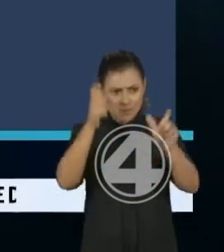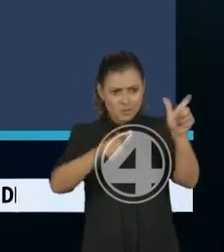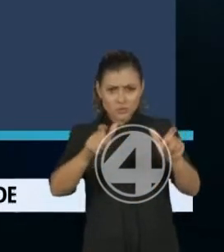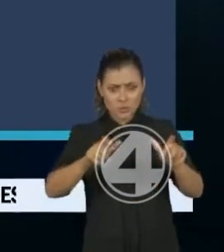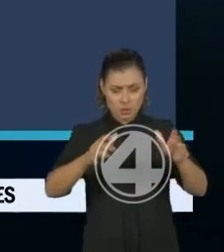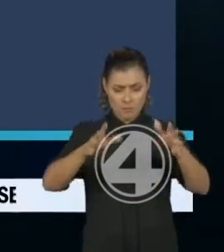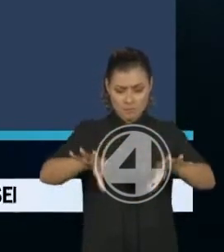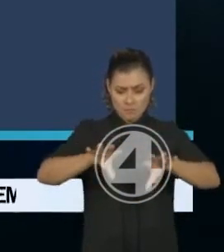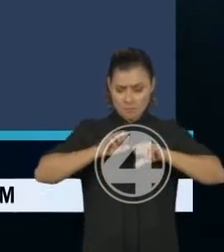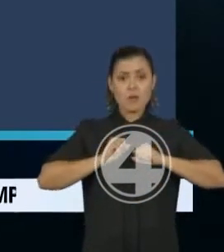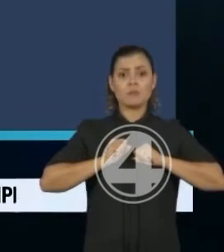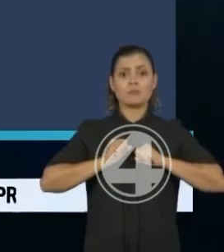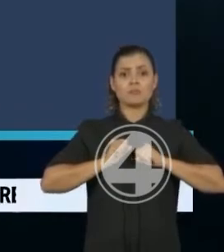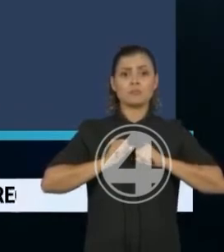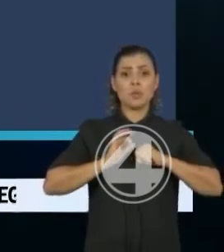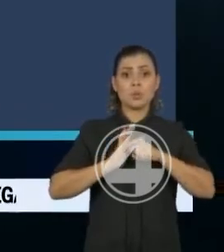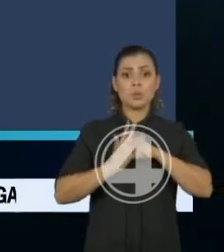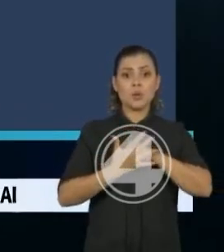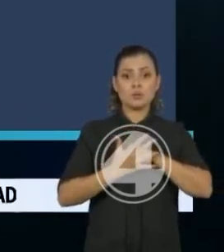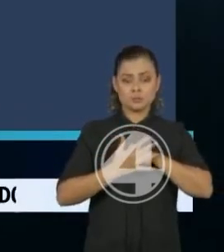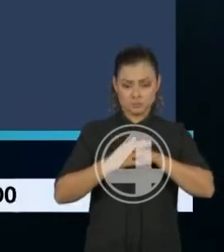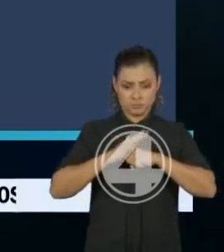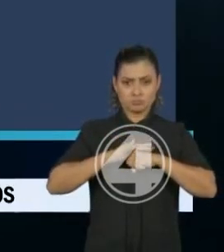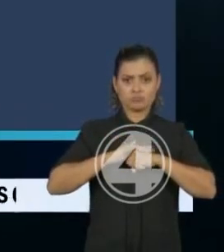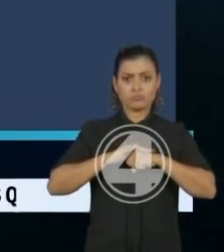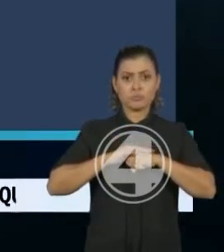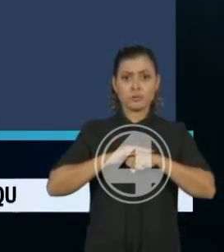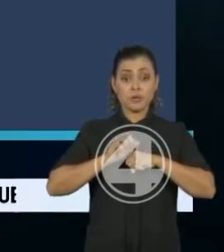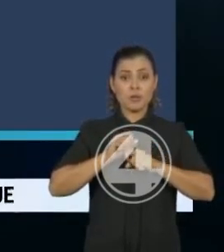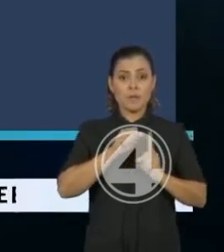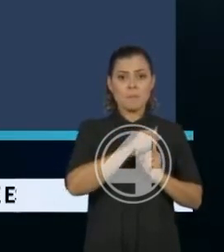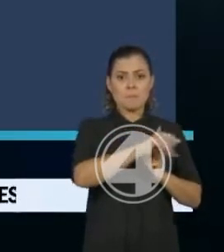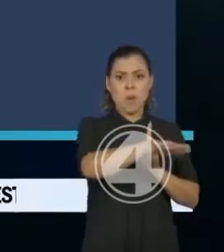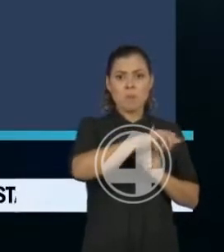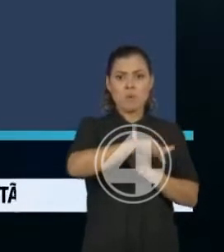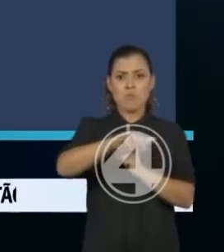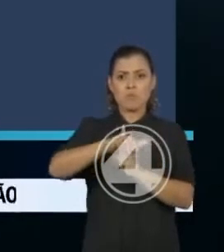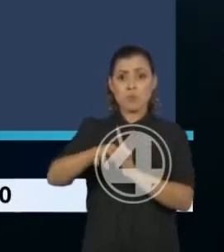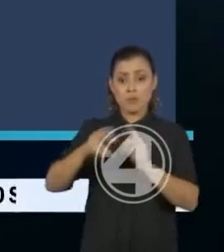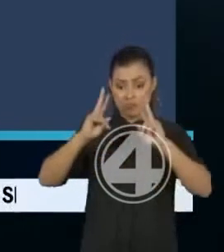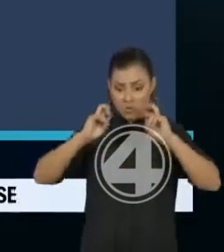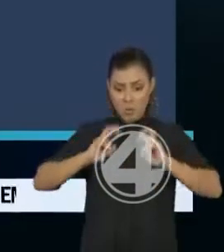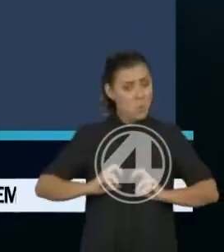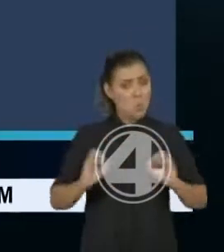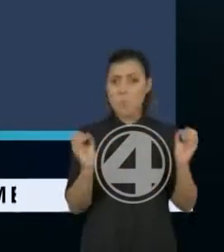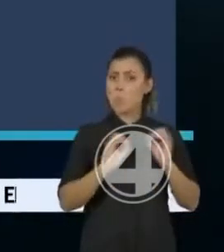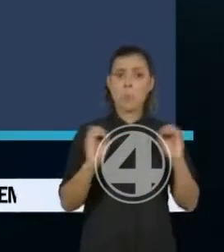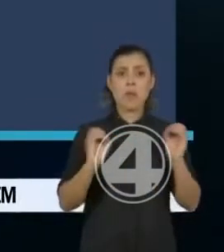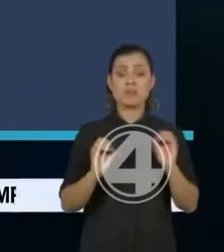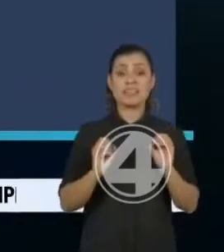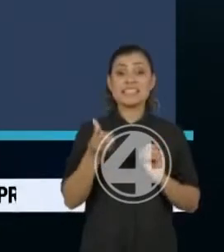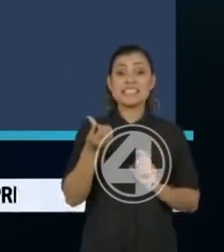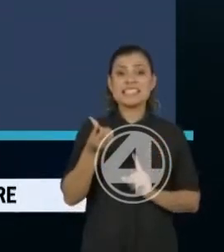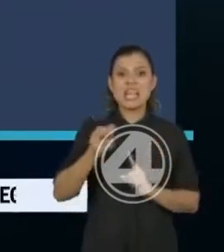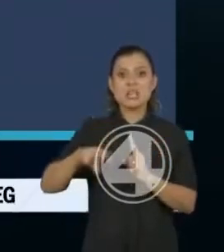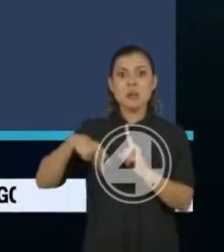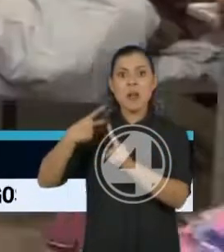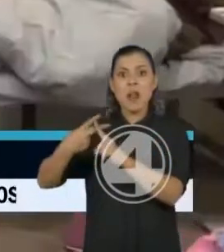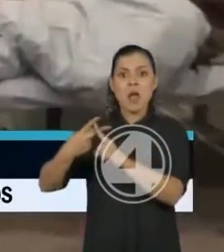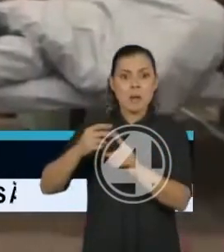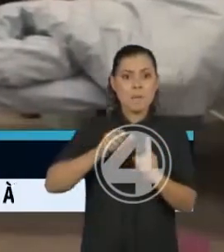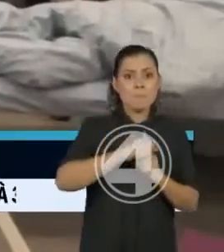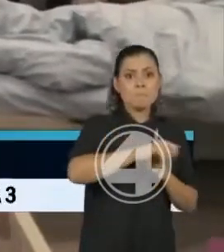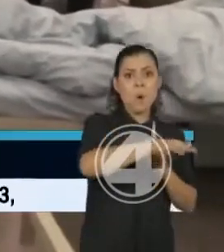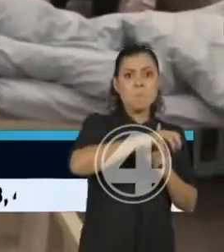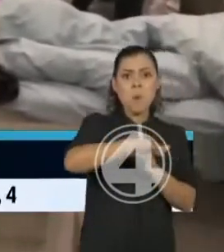que desenvolvem a doença serem duas vezes mais contagiosos os assintomáticos são seis vezes mais numerosos